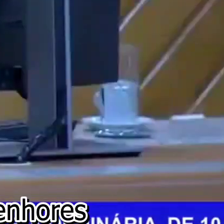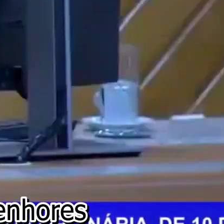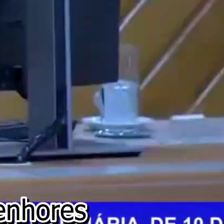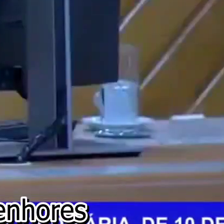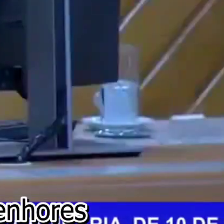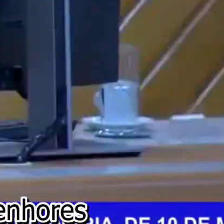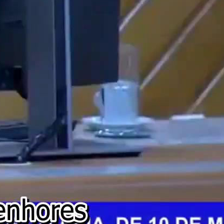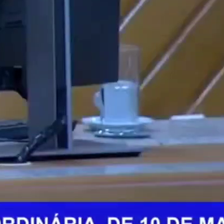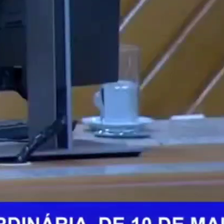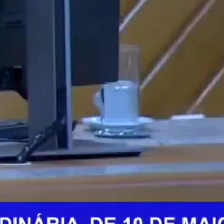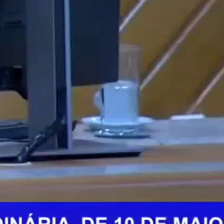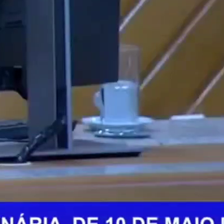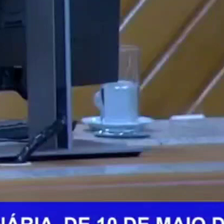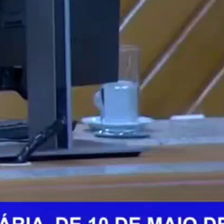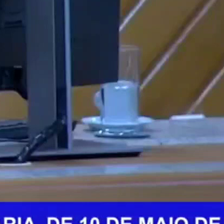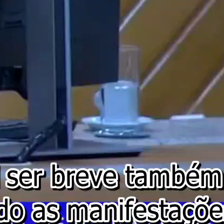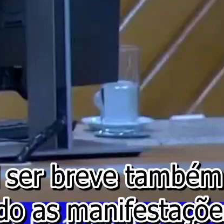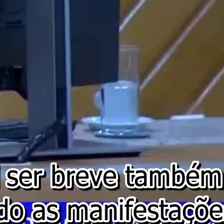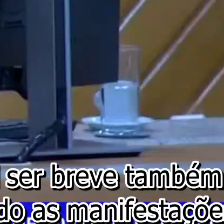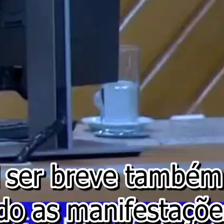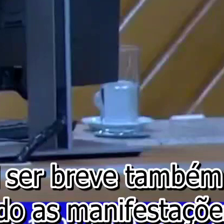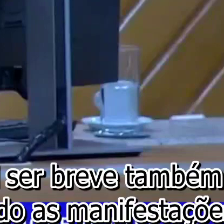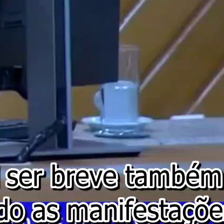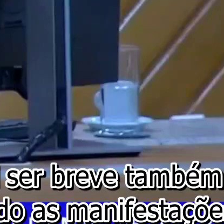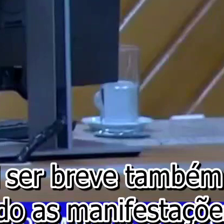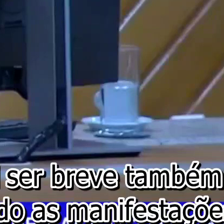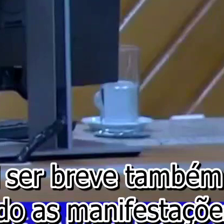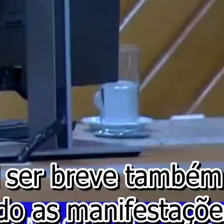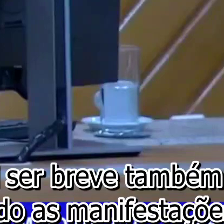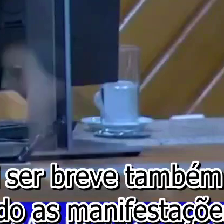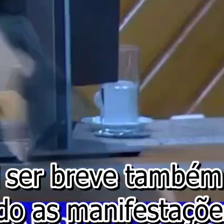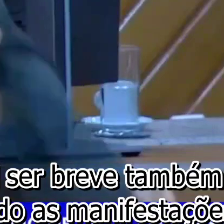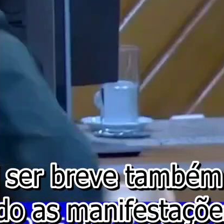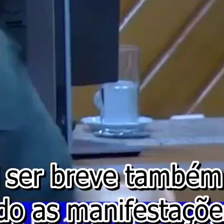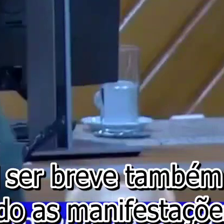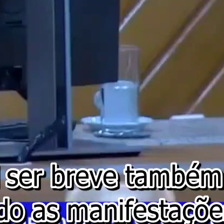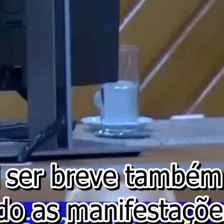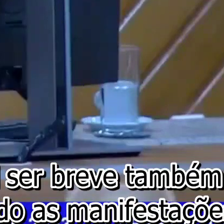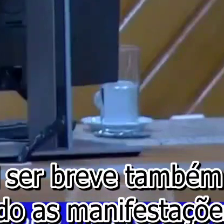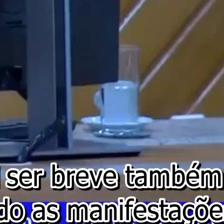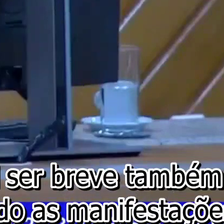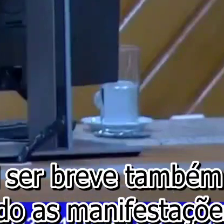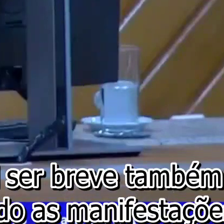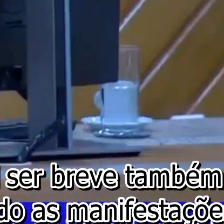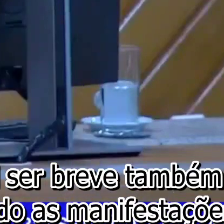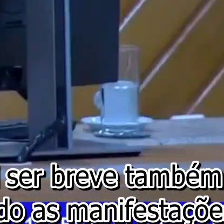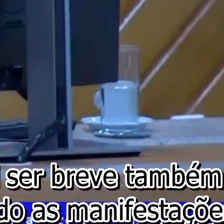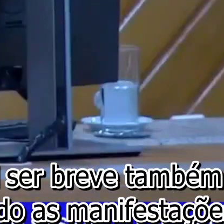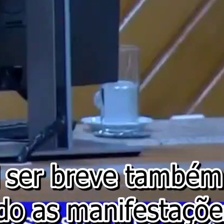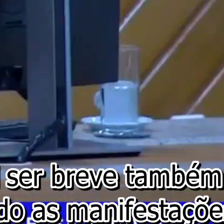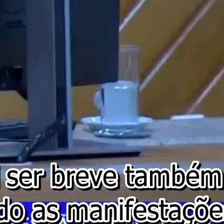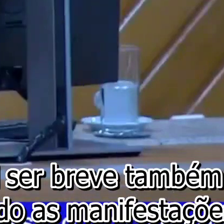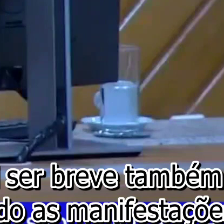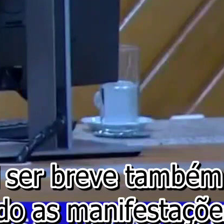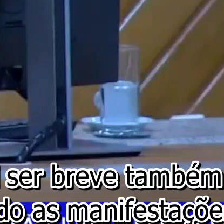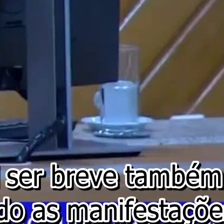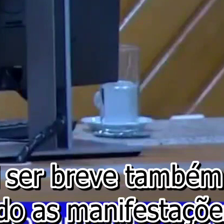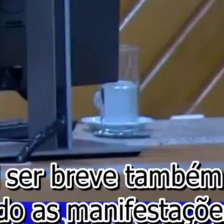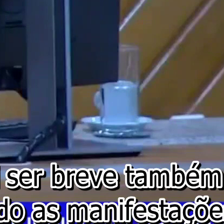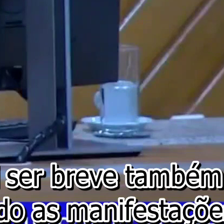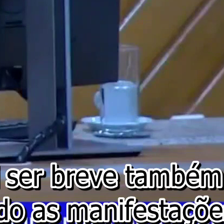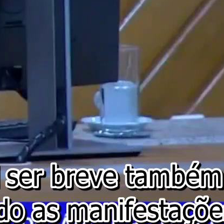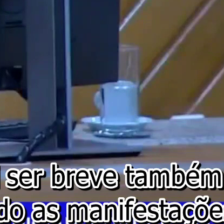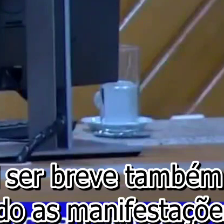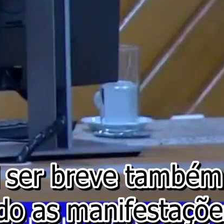presidente, excelentíssimo relator, senhores excelentíssimos julgadores, senhoras e senhores. Tentarei ser breve também, e até